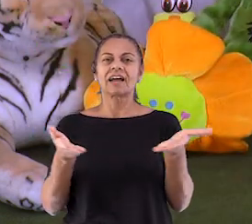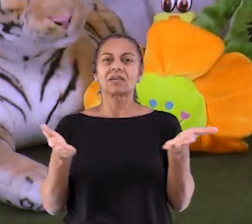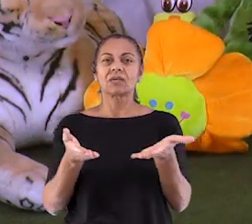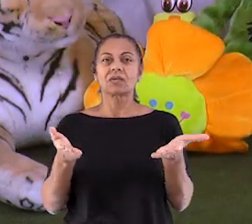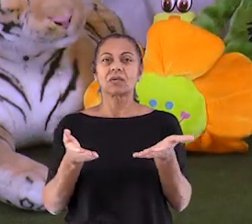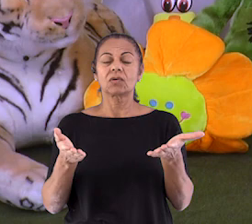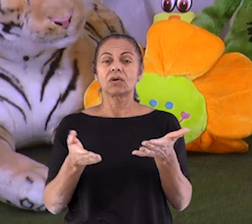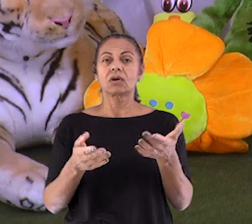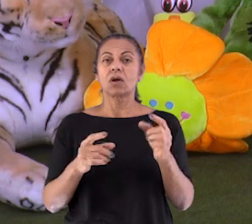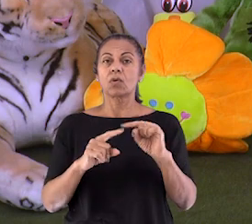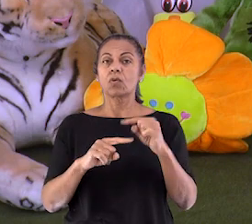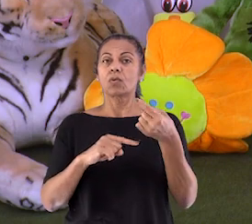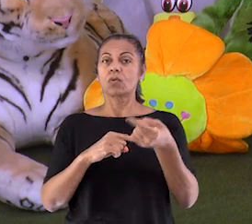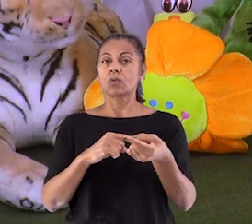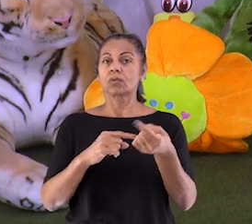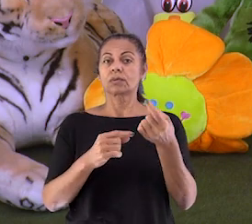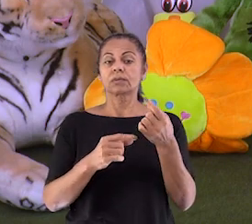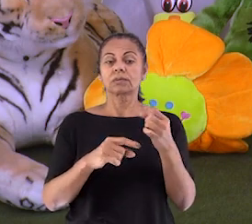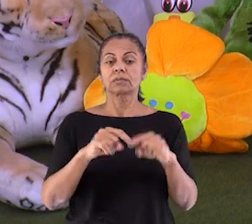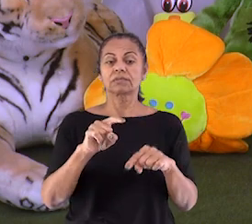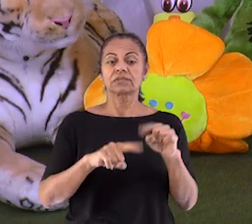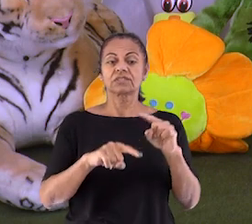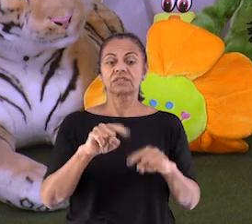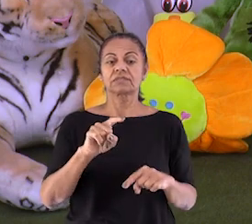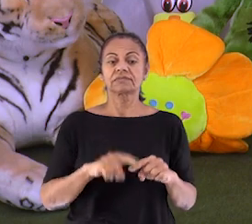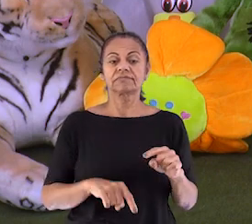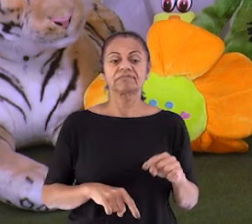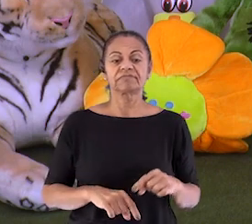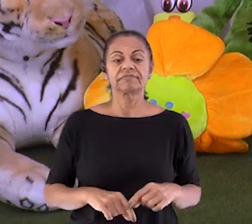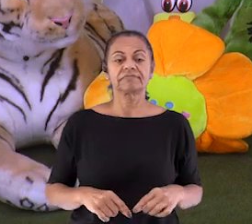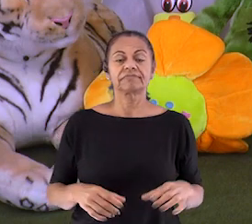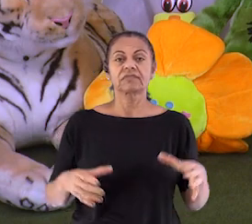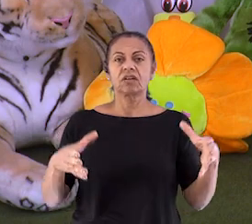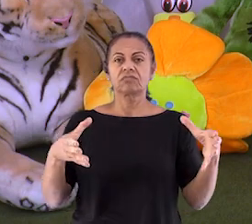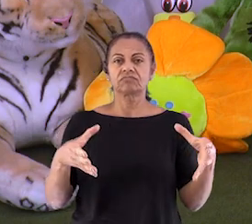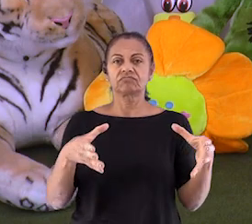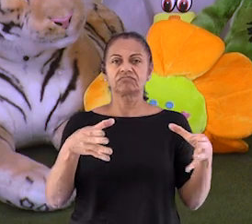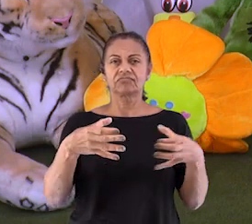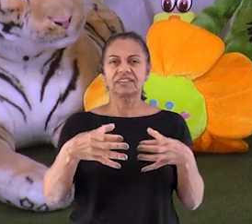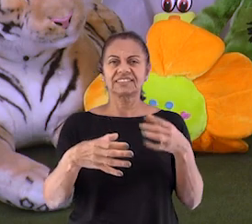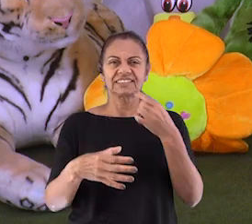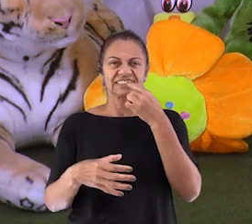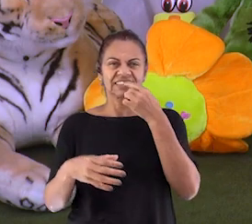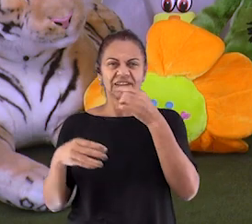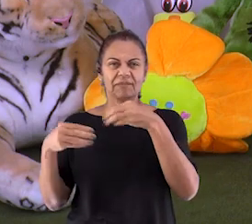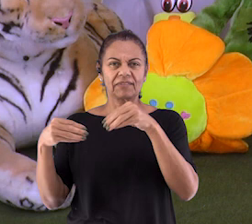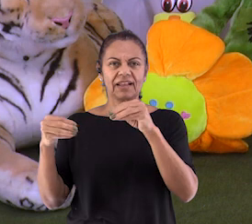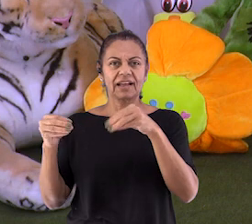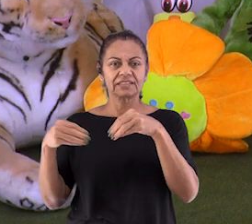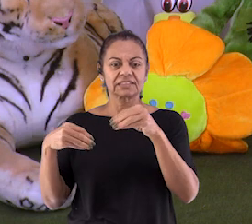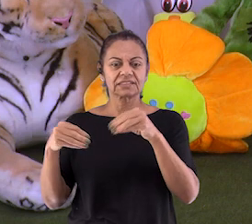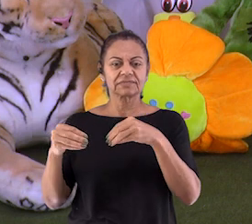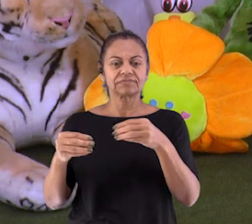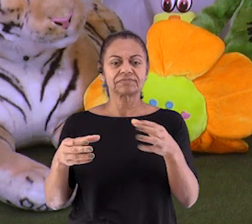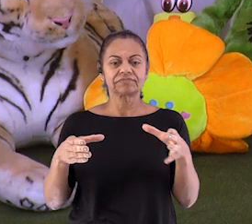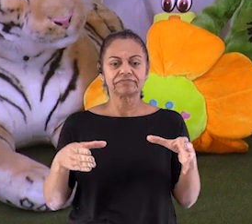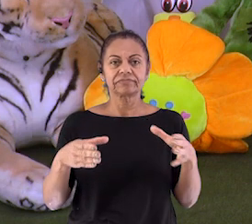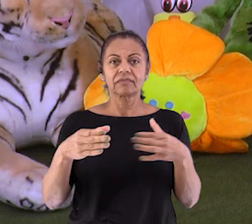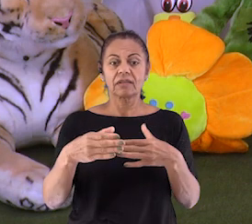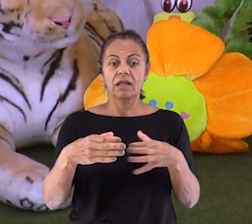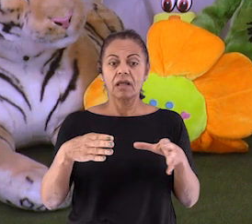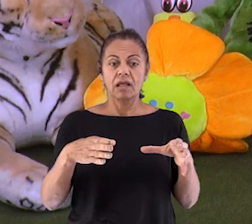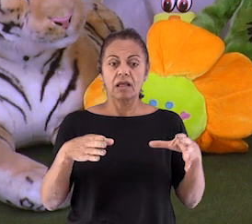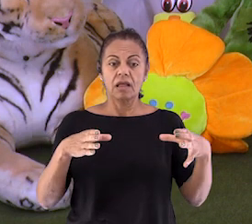vamos para o próximo objeto. Eu tenho aqui, ó, essa vasilha plástica que nós vamos